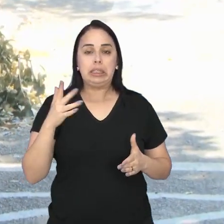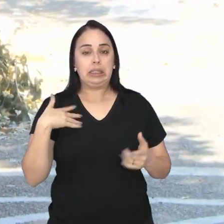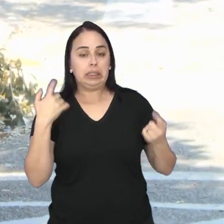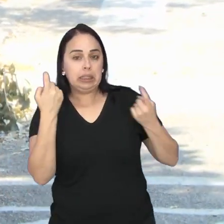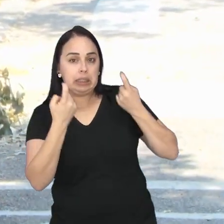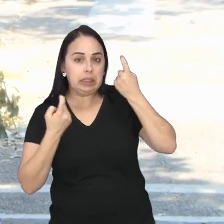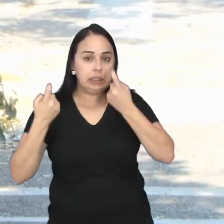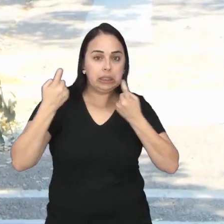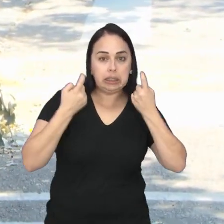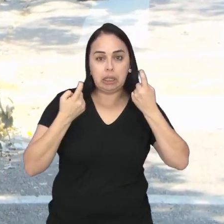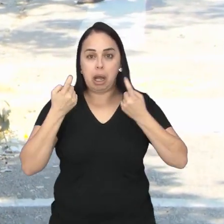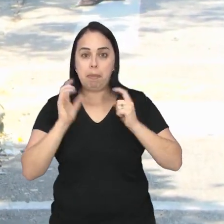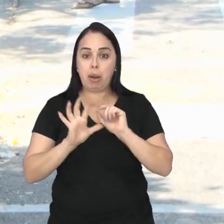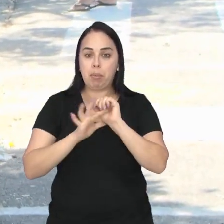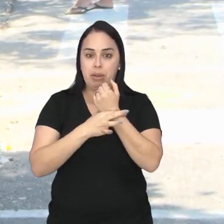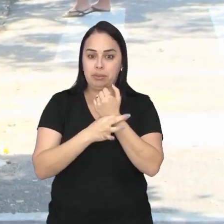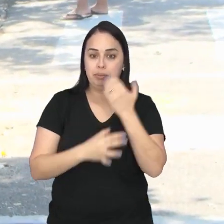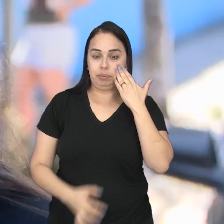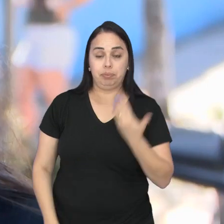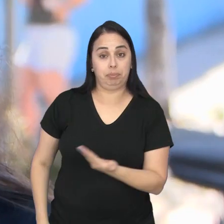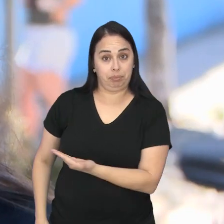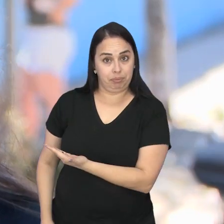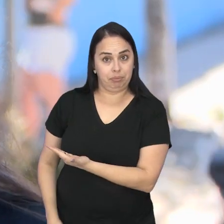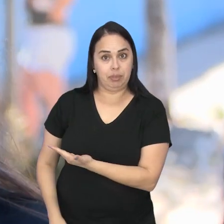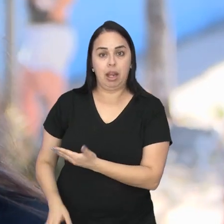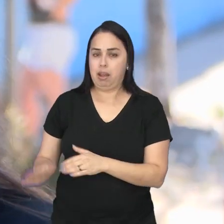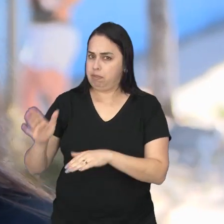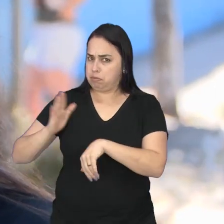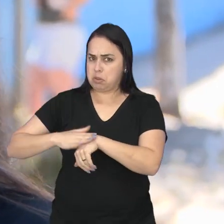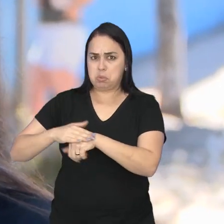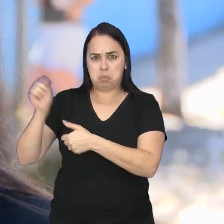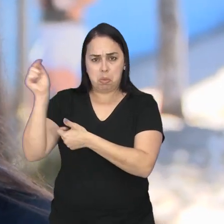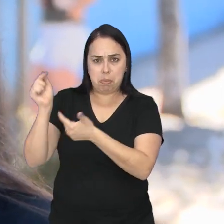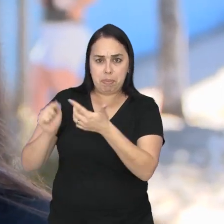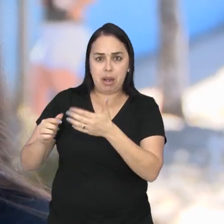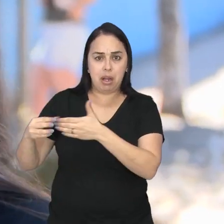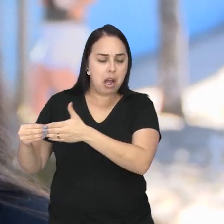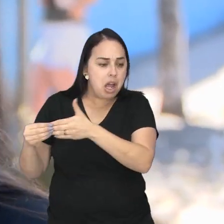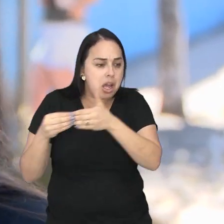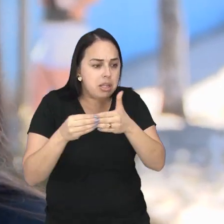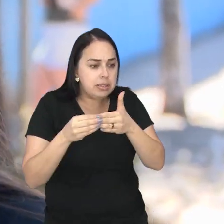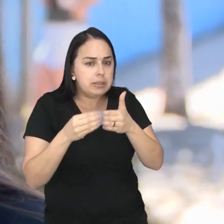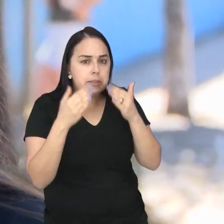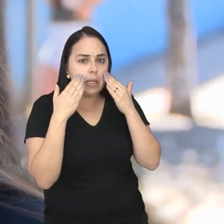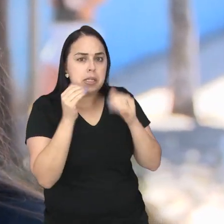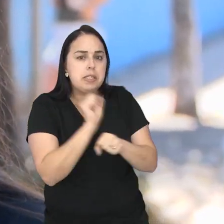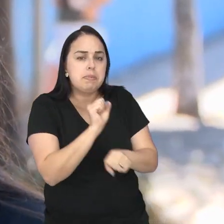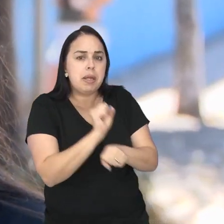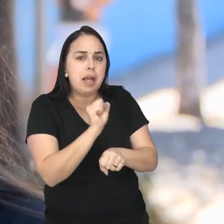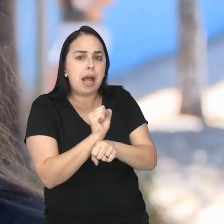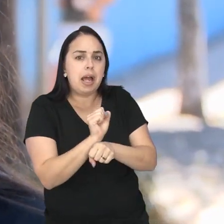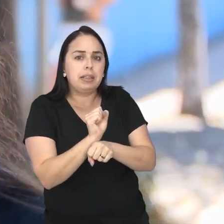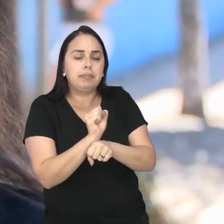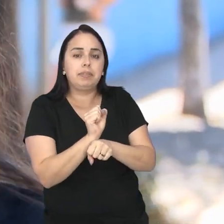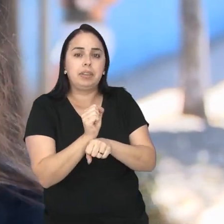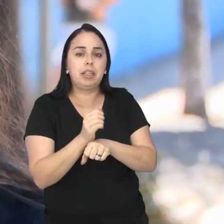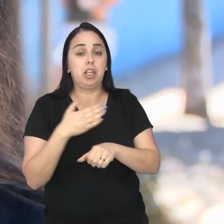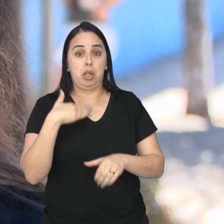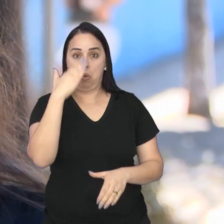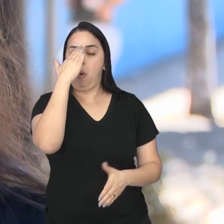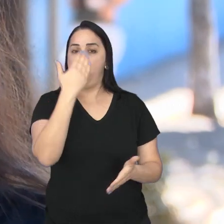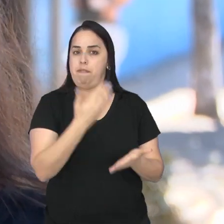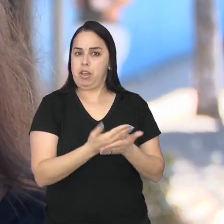vezes temem pela segurança dos filhos a Lívia faz tudo que pode acompanha o filho até a entrada todos os dias